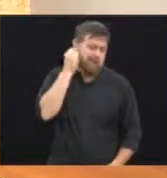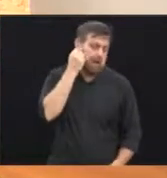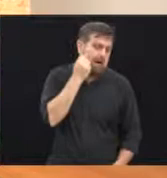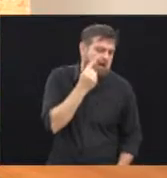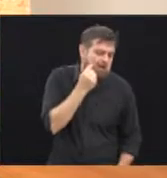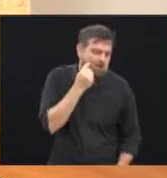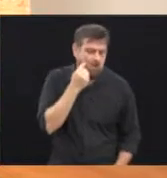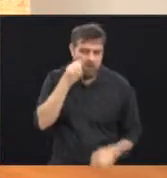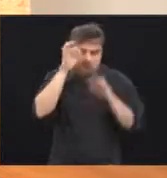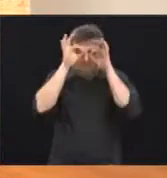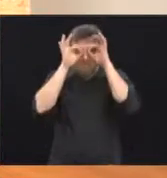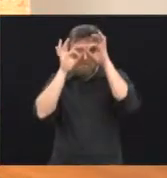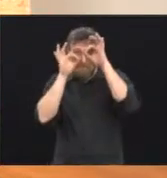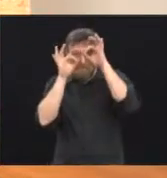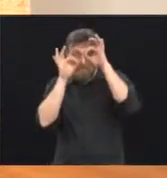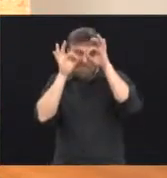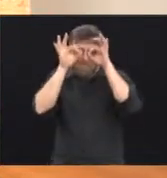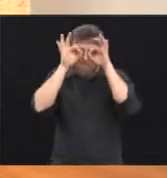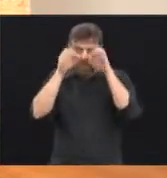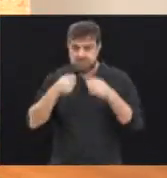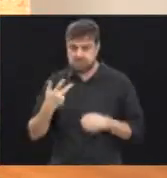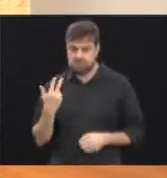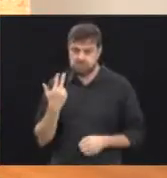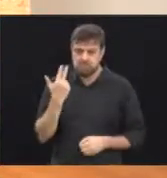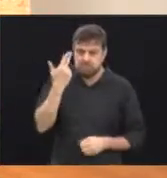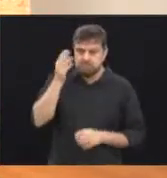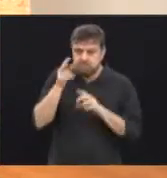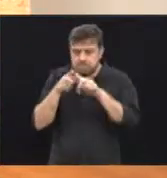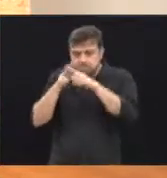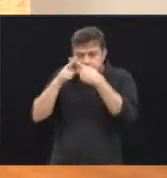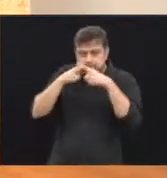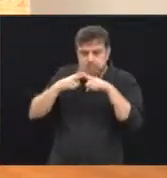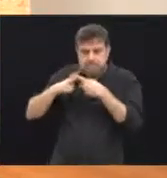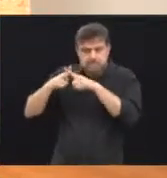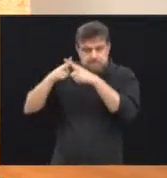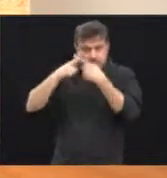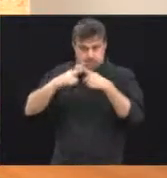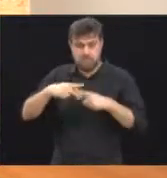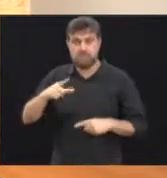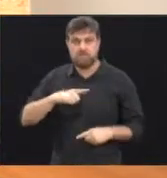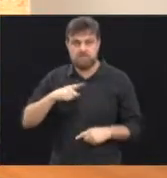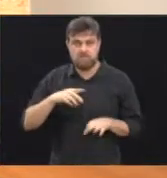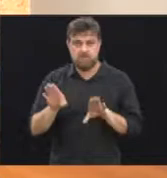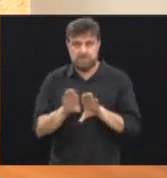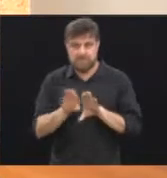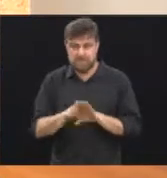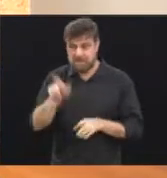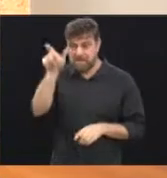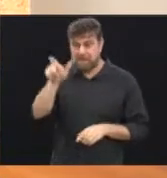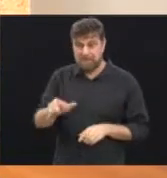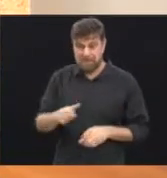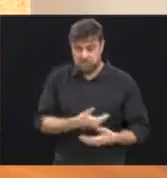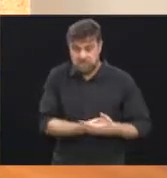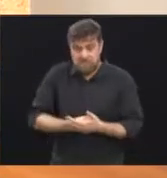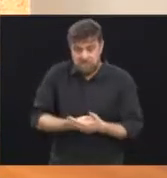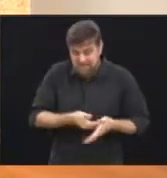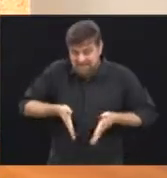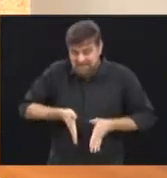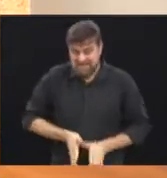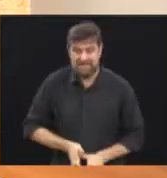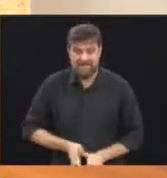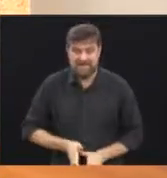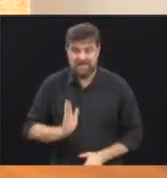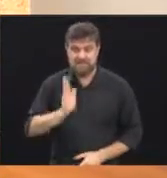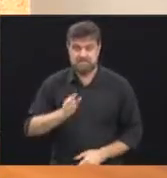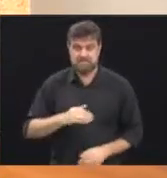são reconstruídos por cirurgiões plásticos. Nós temos alguns defeitos congênitos, como a orelha em